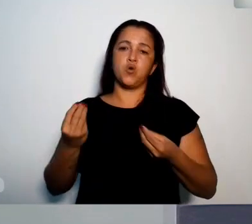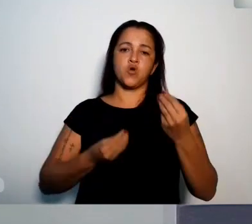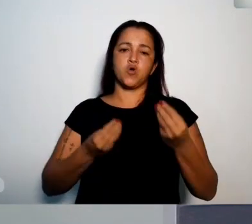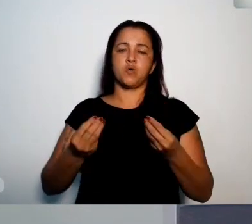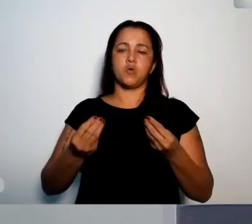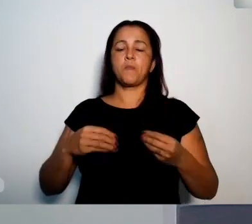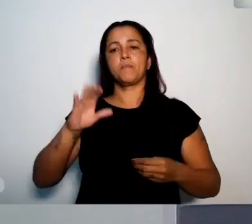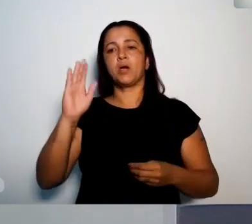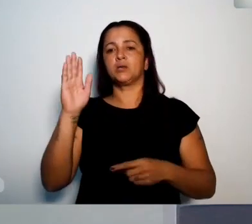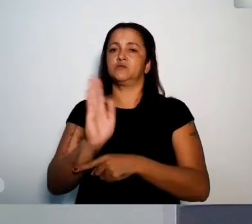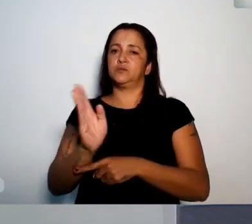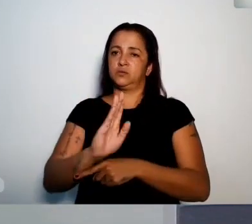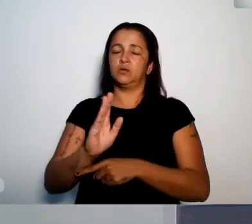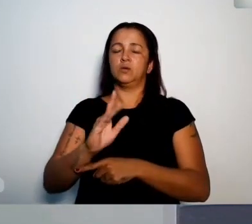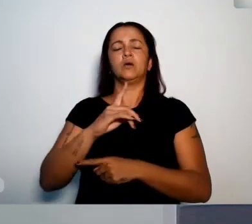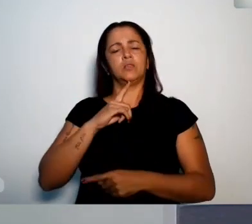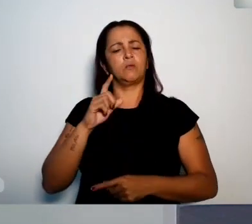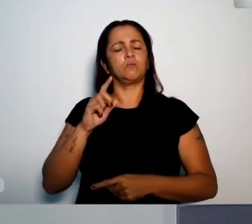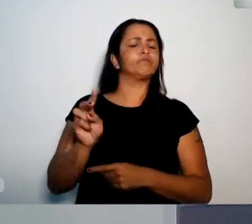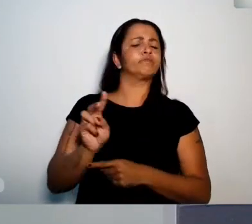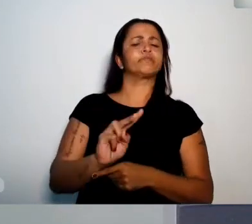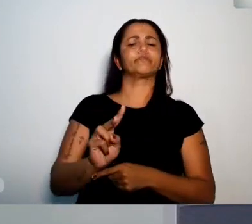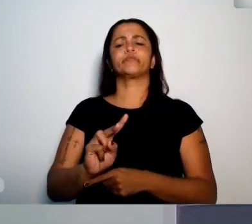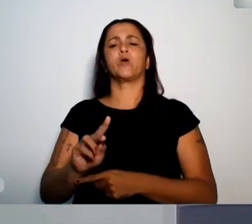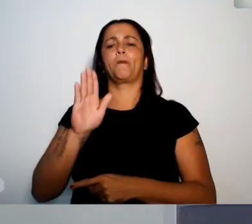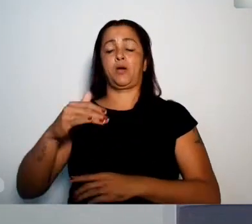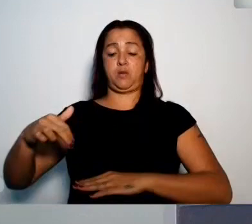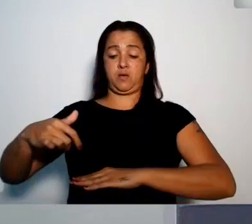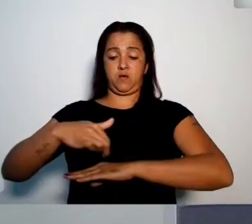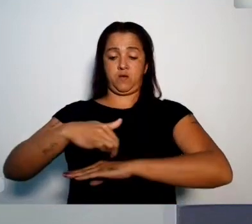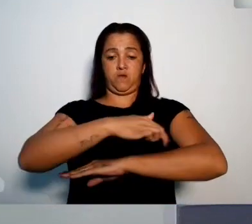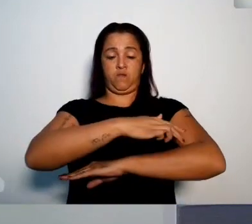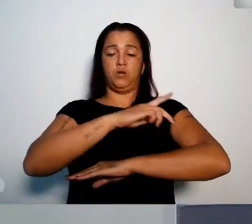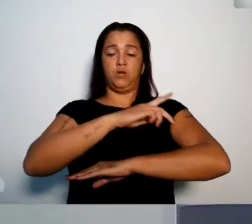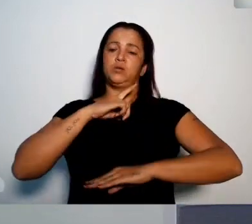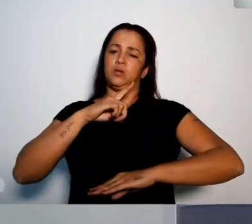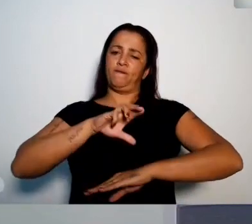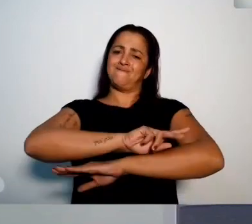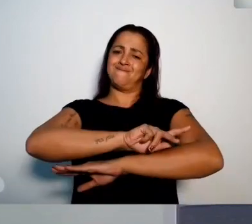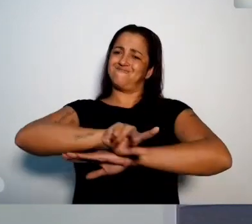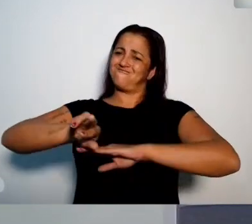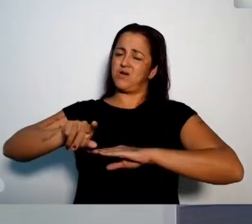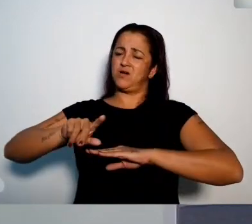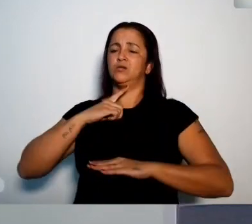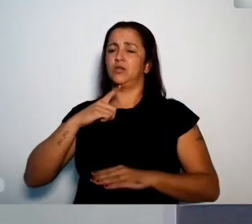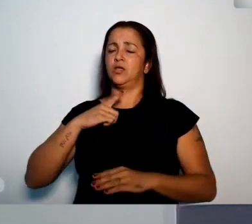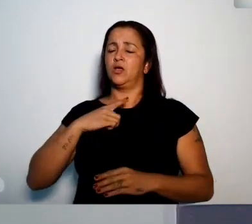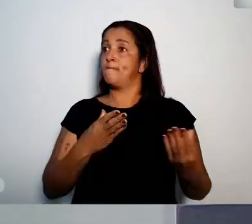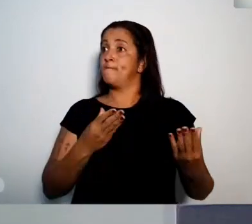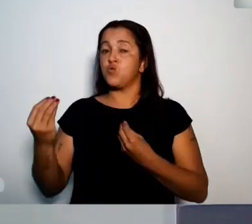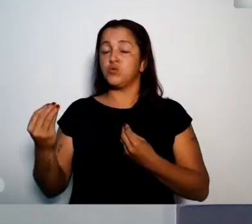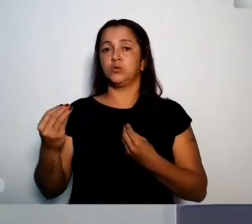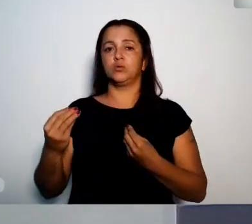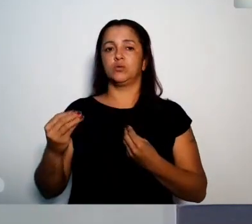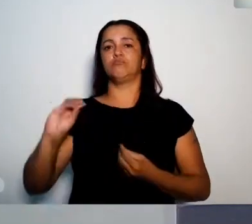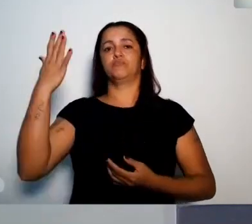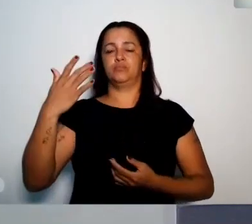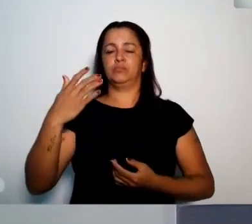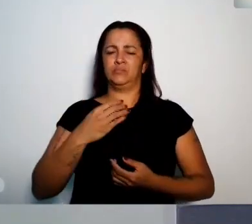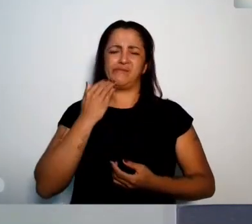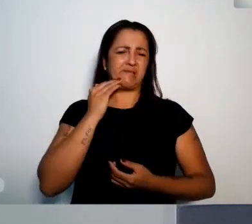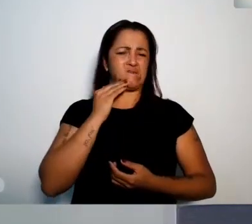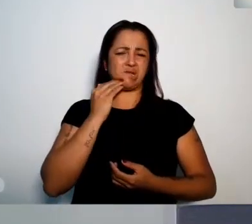nossas calçadas estão várias, muitas, em estado deplorável. E as